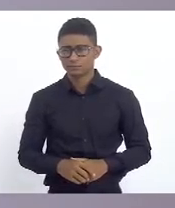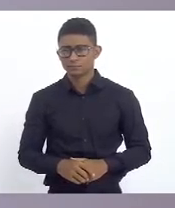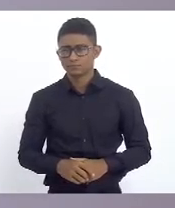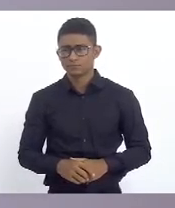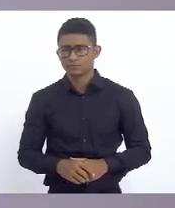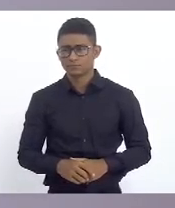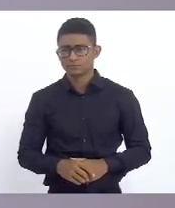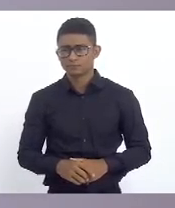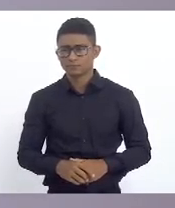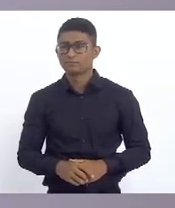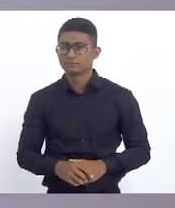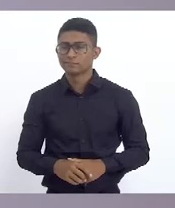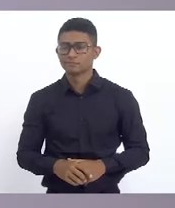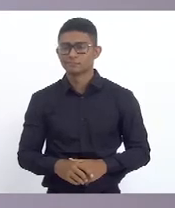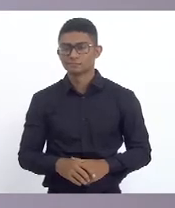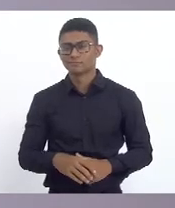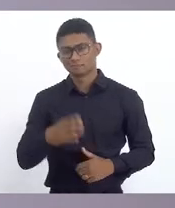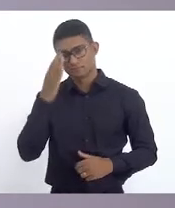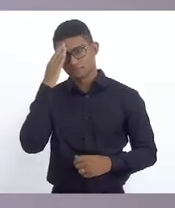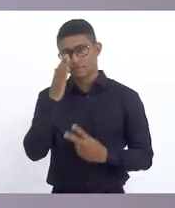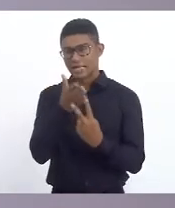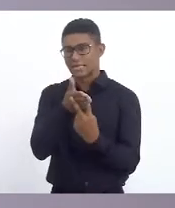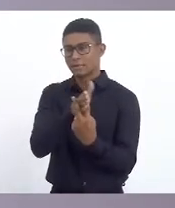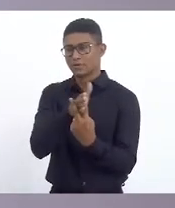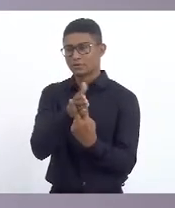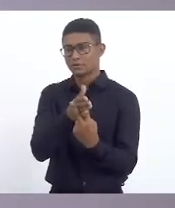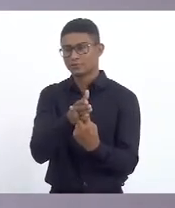Audiência híbrida tem essas coisas, né? A gente precisa...